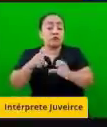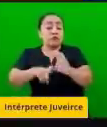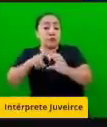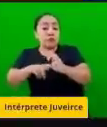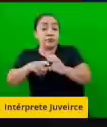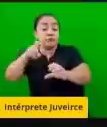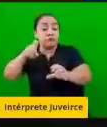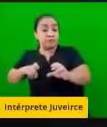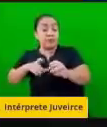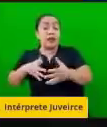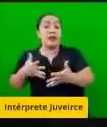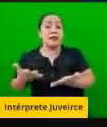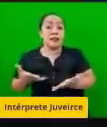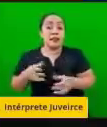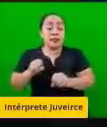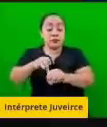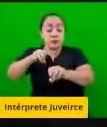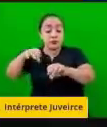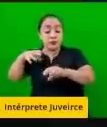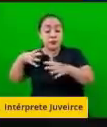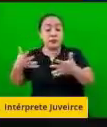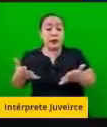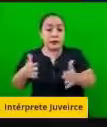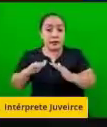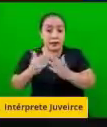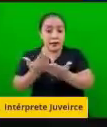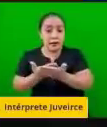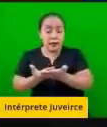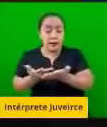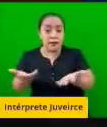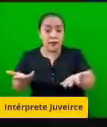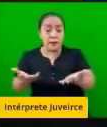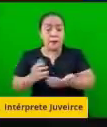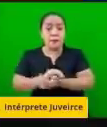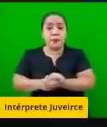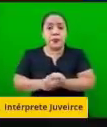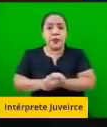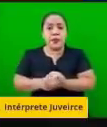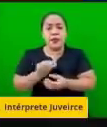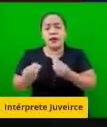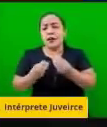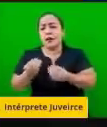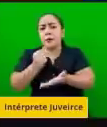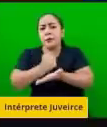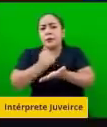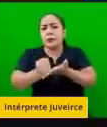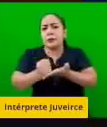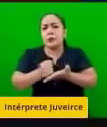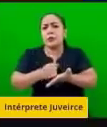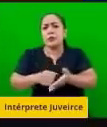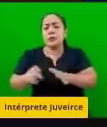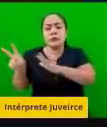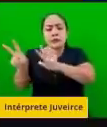E também pensando que os documentos normativos indicam a responsabilidade do professor de semanalmente